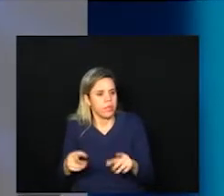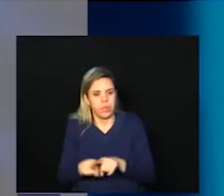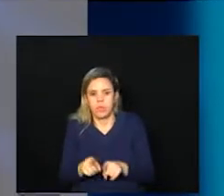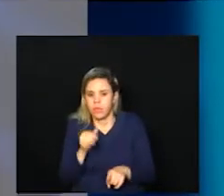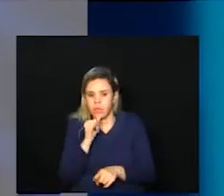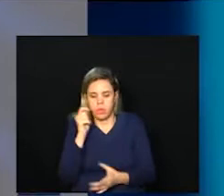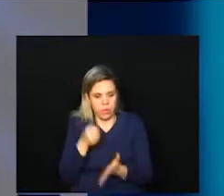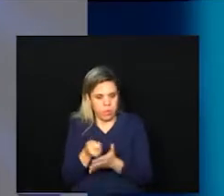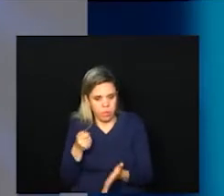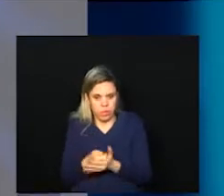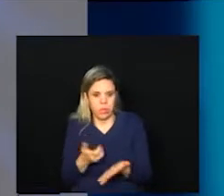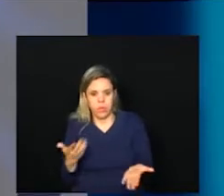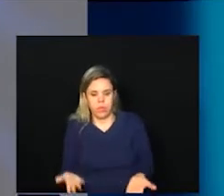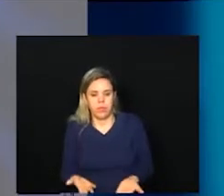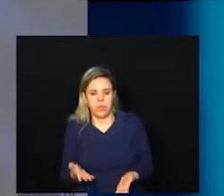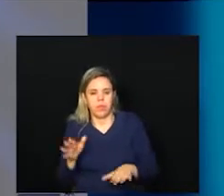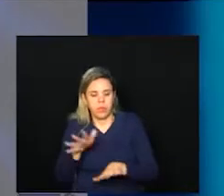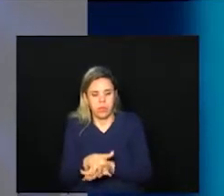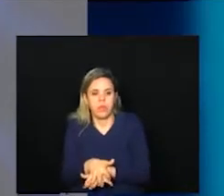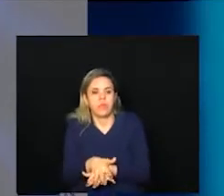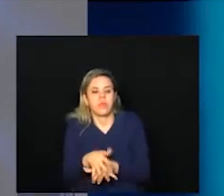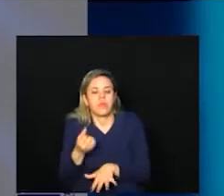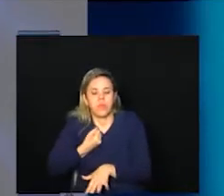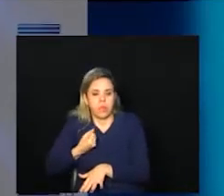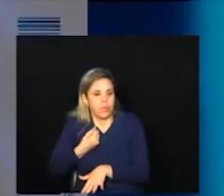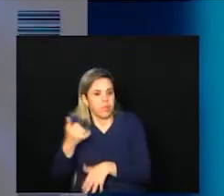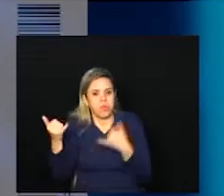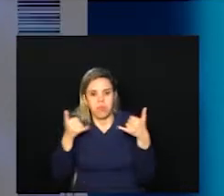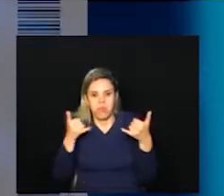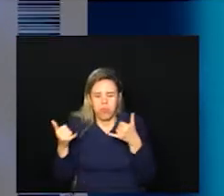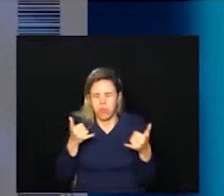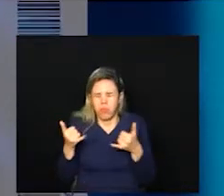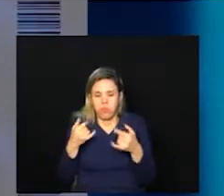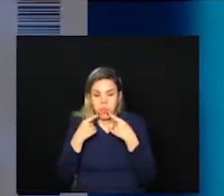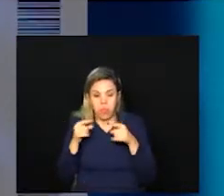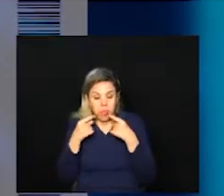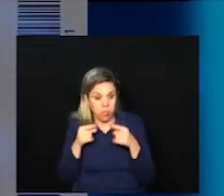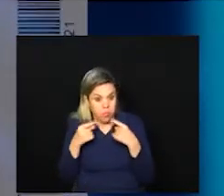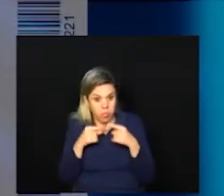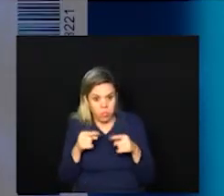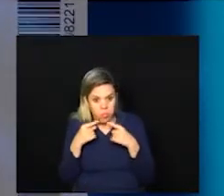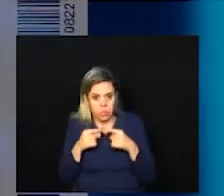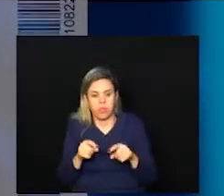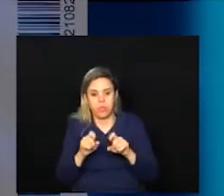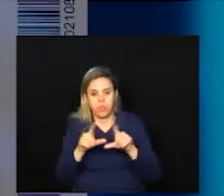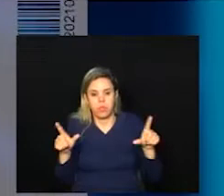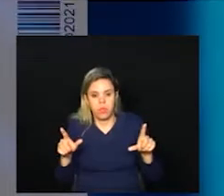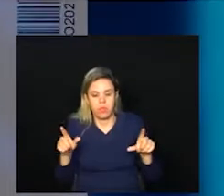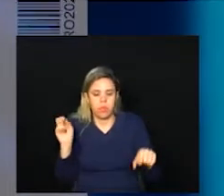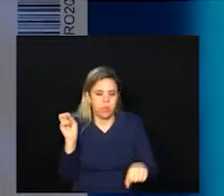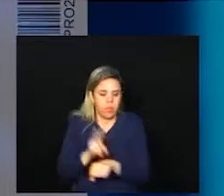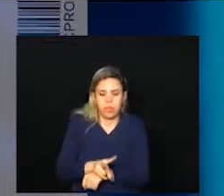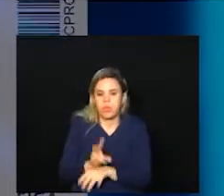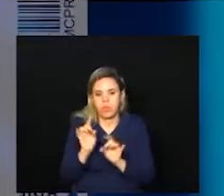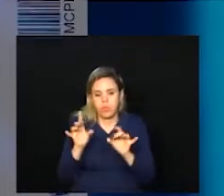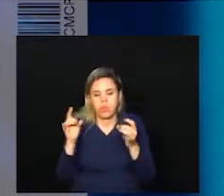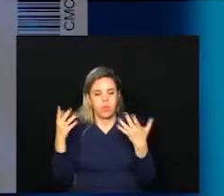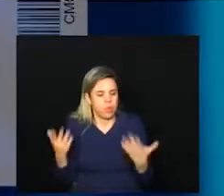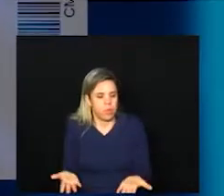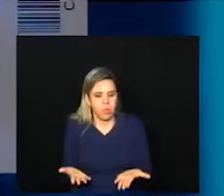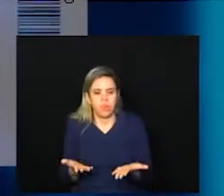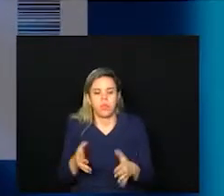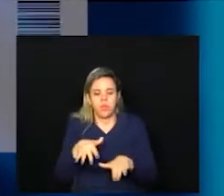como obrigatório a inclusão de número de telefone para reclamações nas placas de vagas especiais